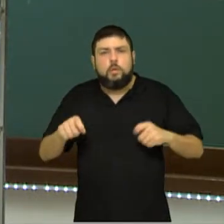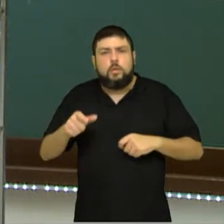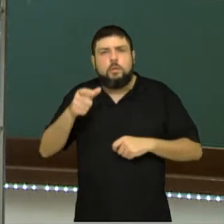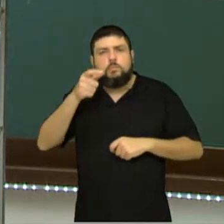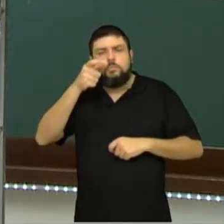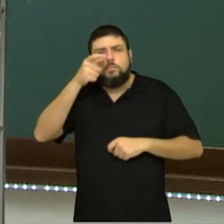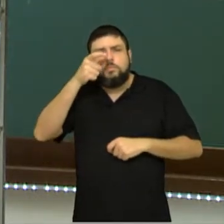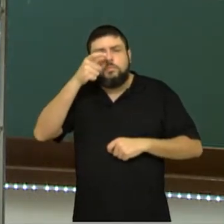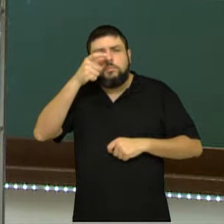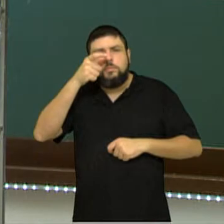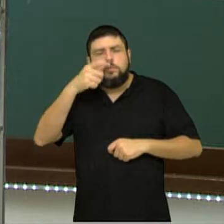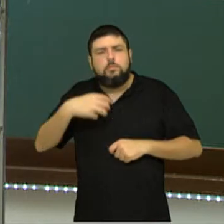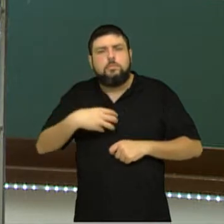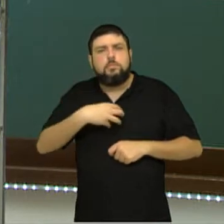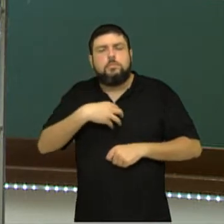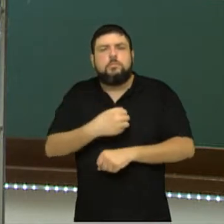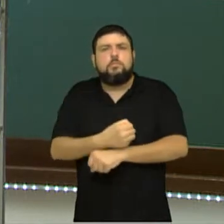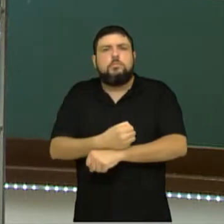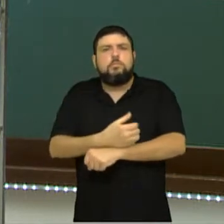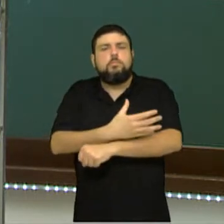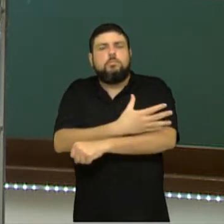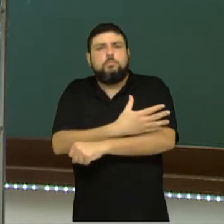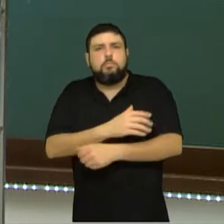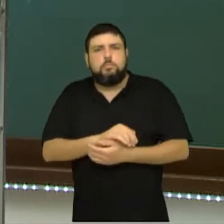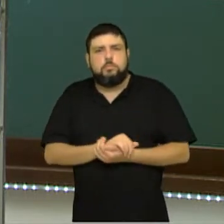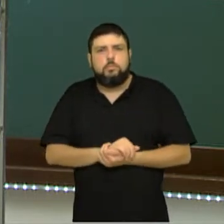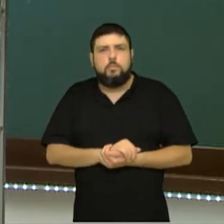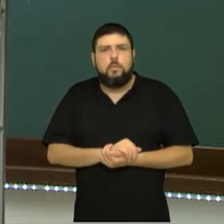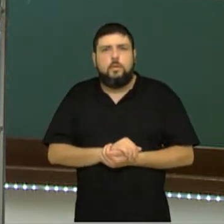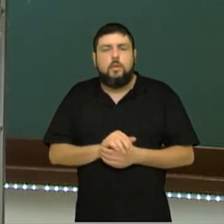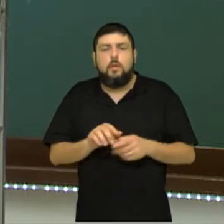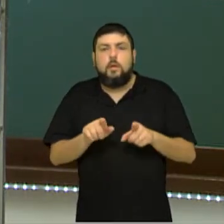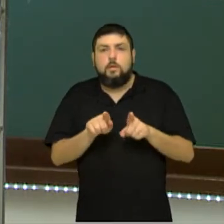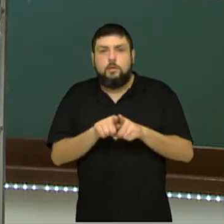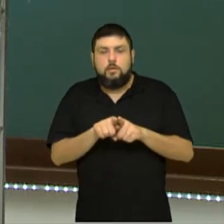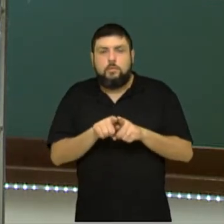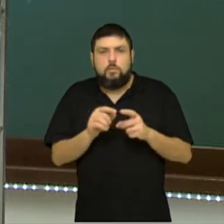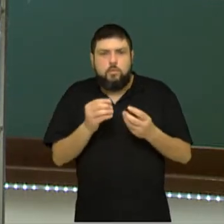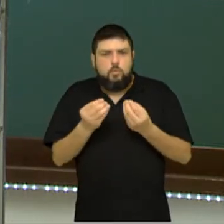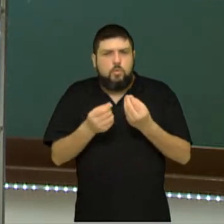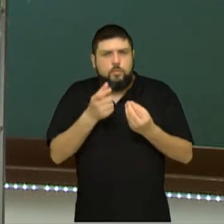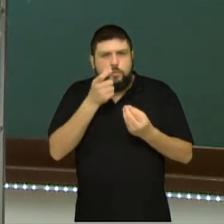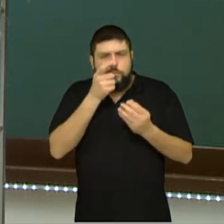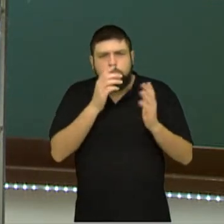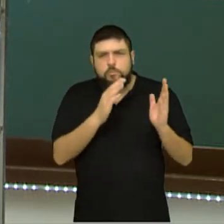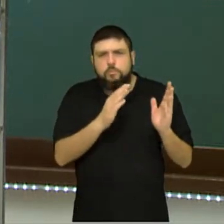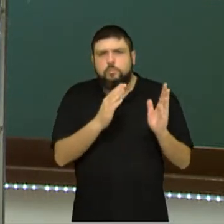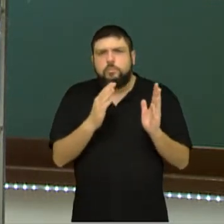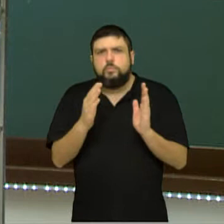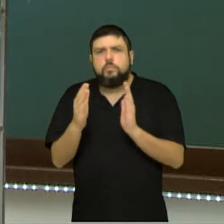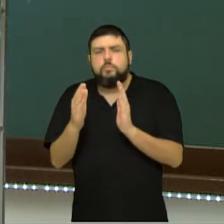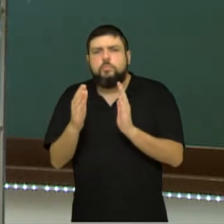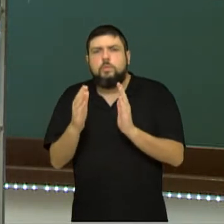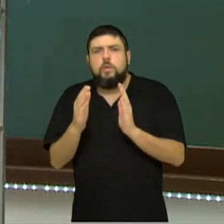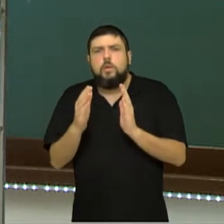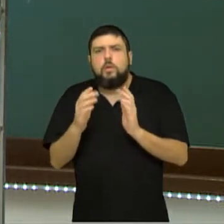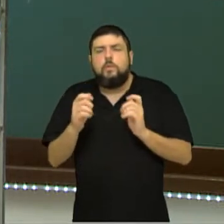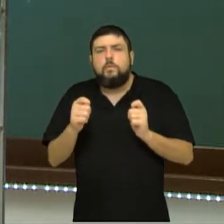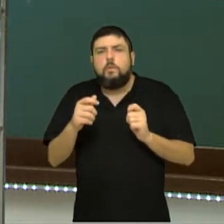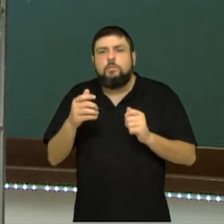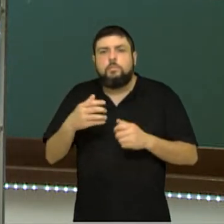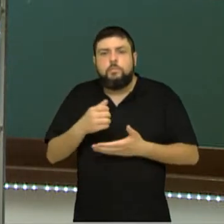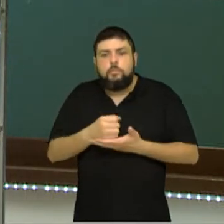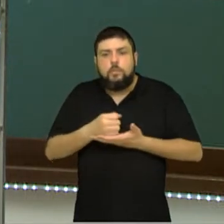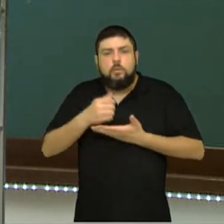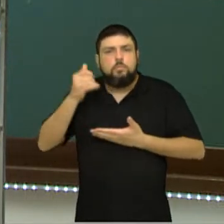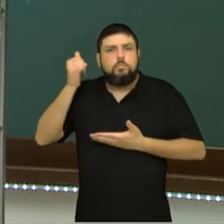mesmo dar dinamismo ou não às cenas. Vão construir a percepção da história para a galera que for assistir. Então o